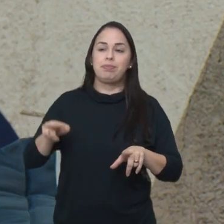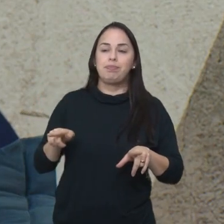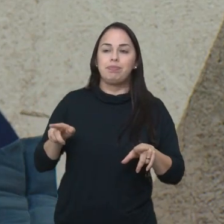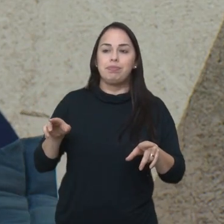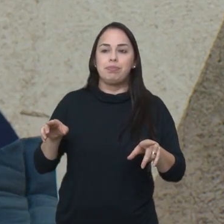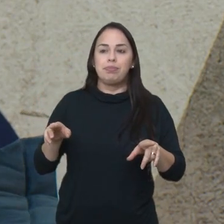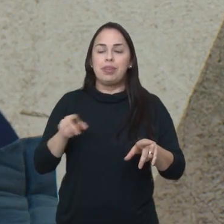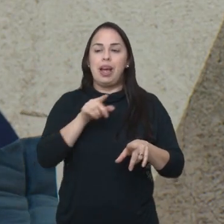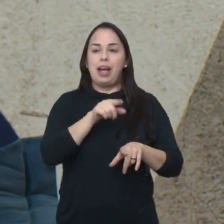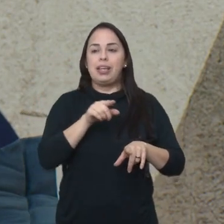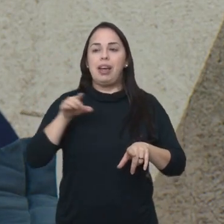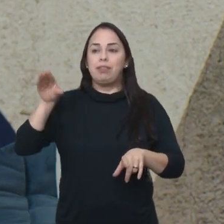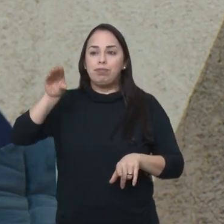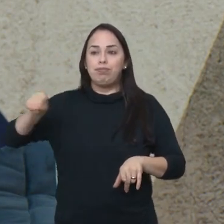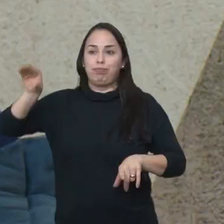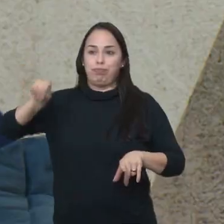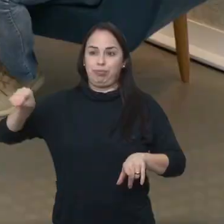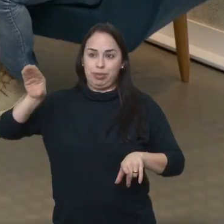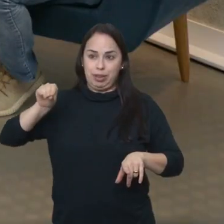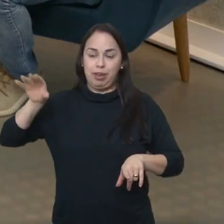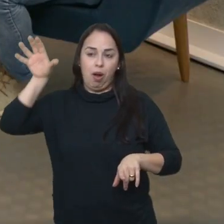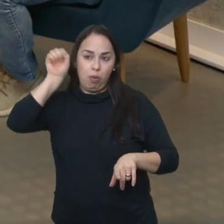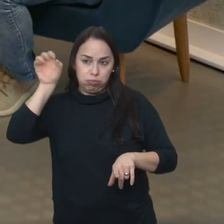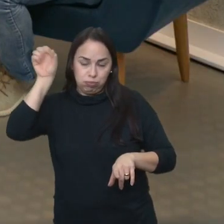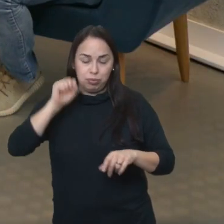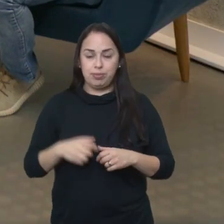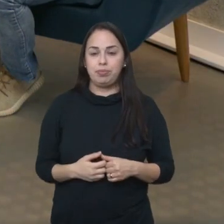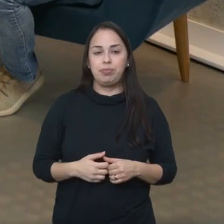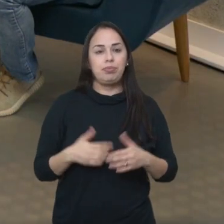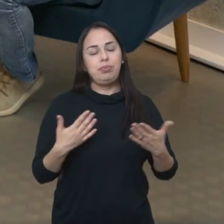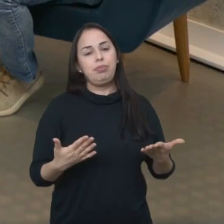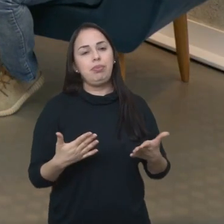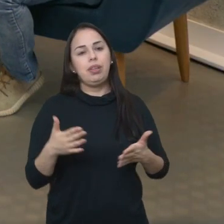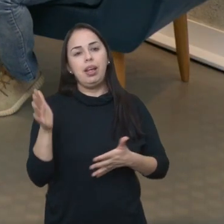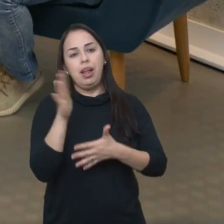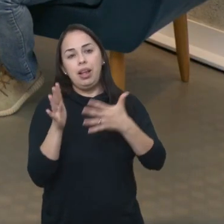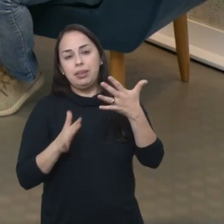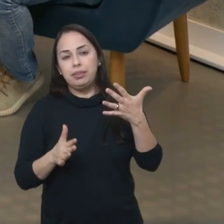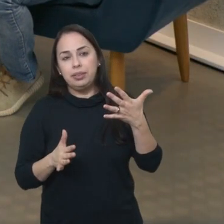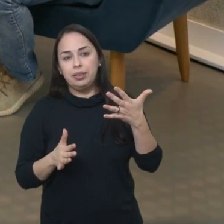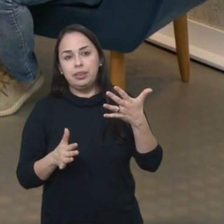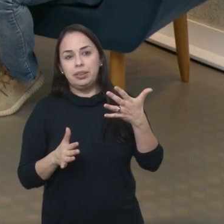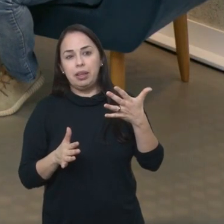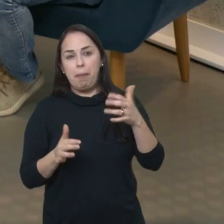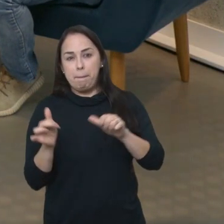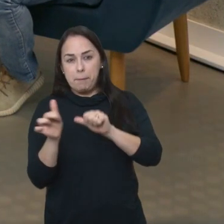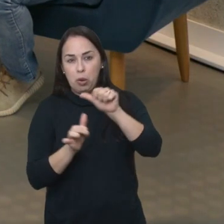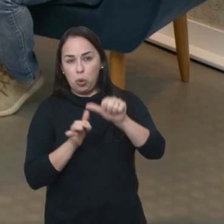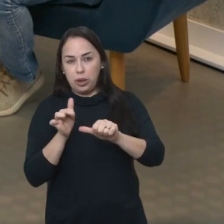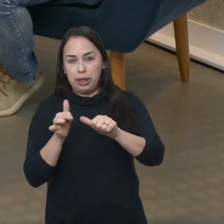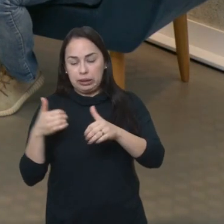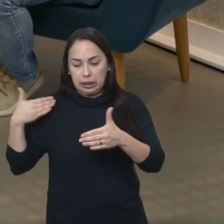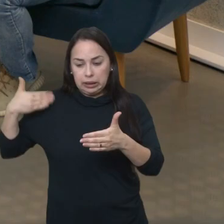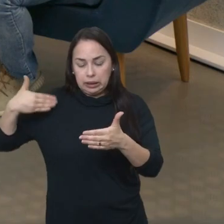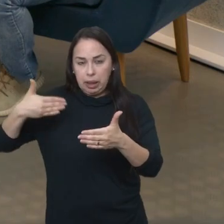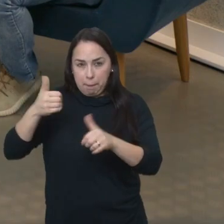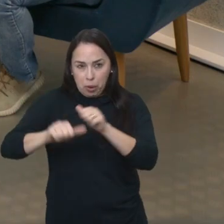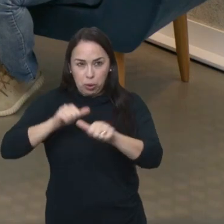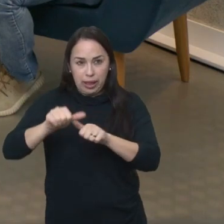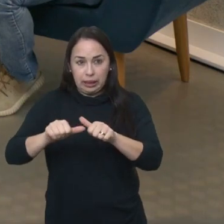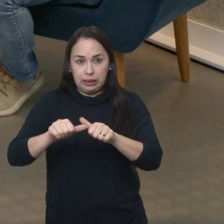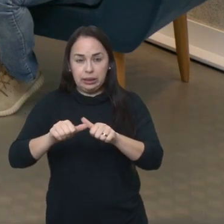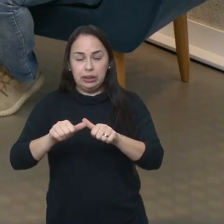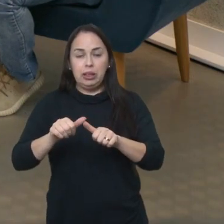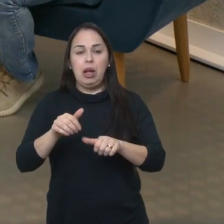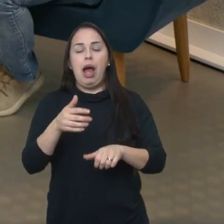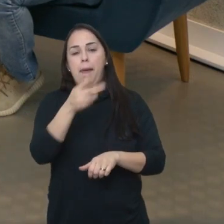formação é ainda muito fonética. Aline, agora a língua brasileira de sinais, né, ela muda também ao longo do tempo? O